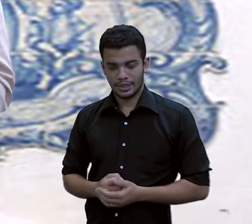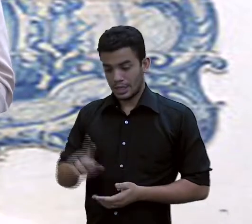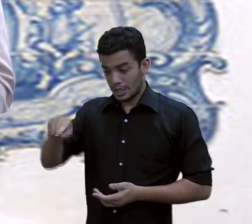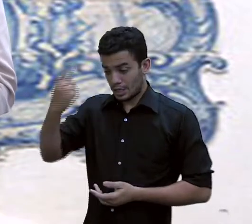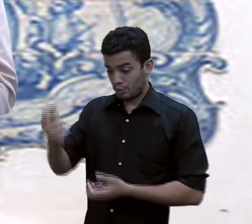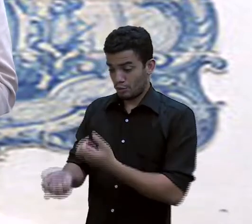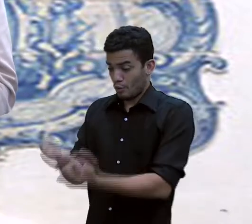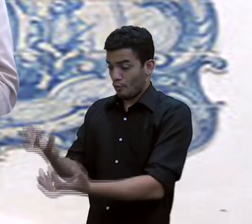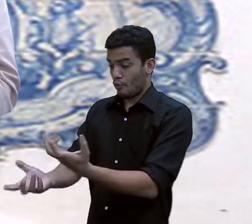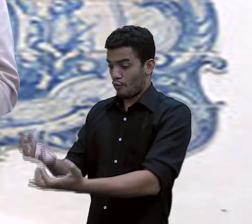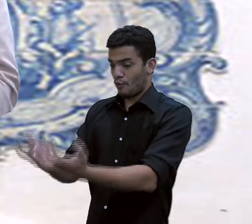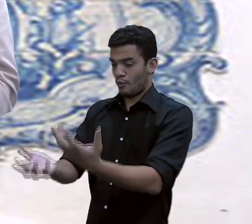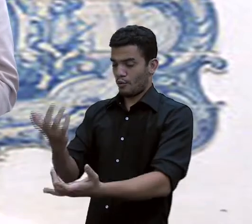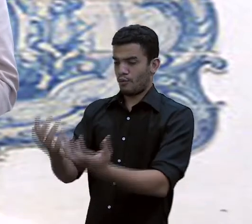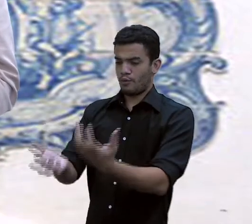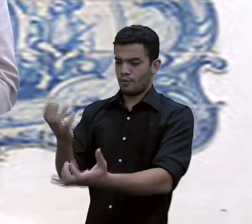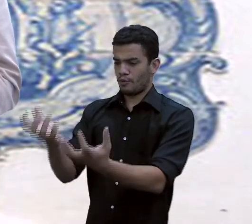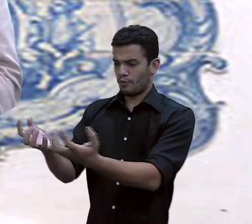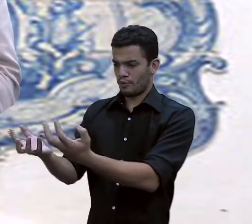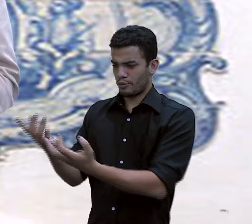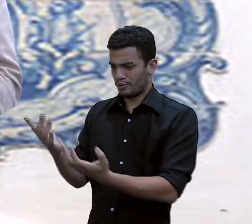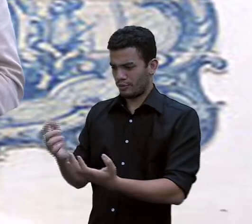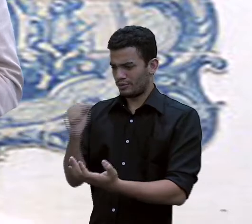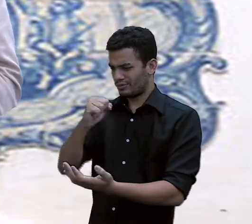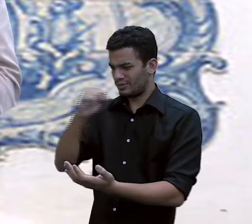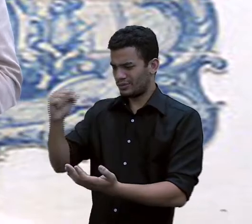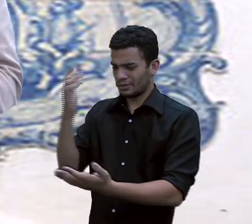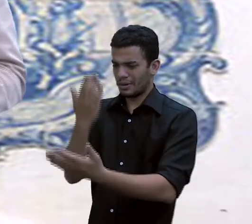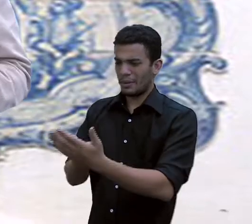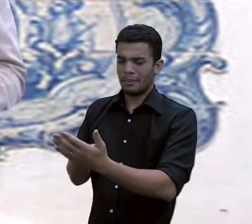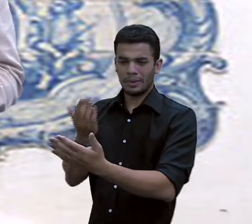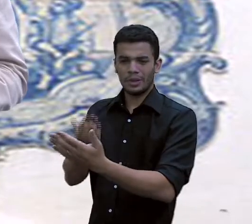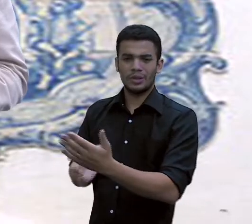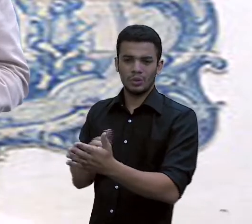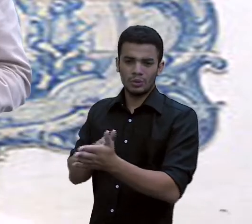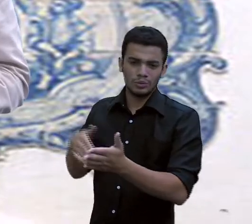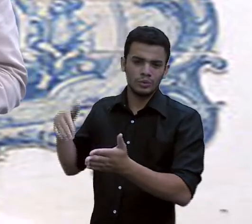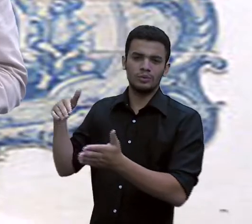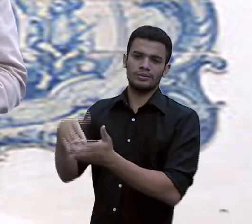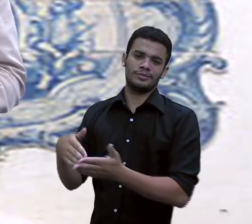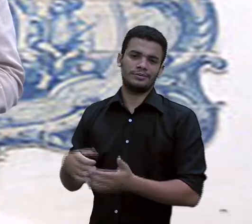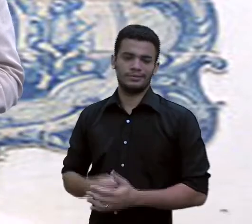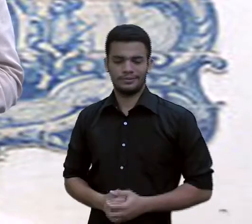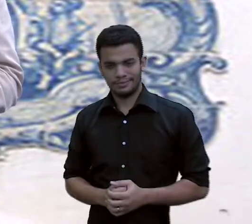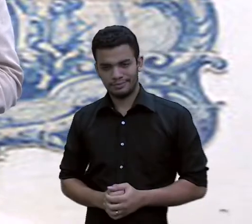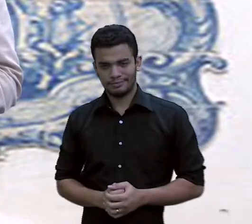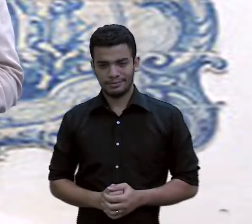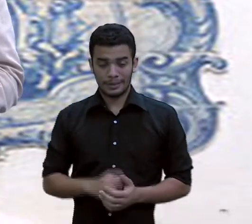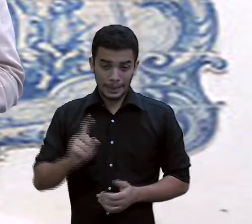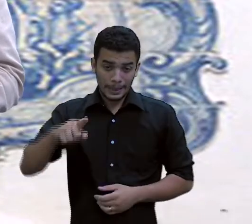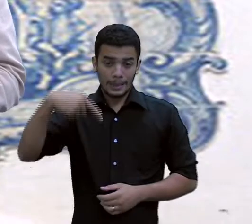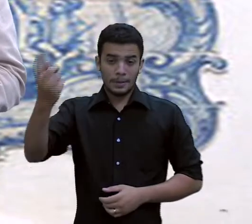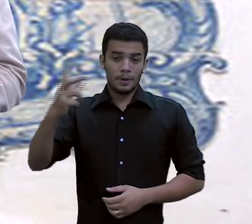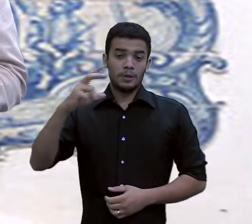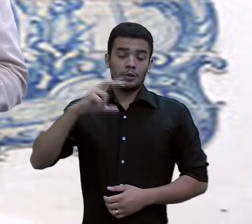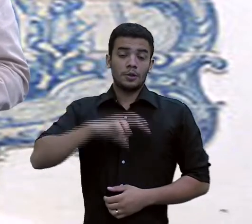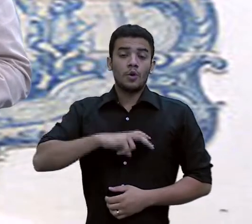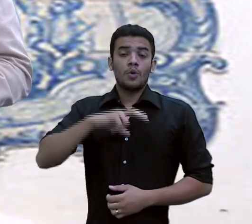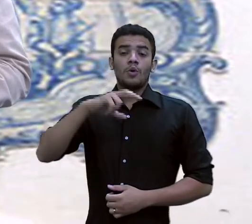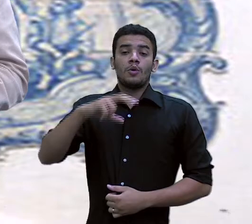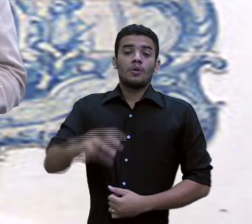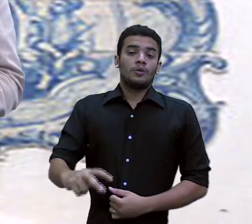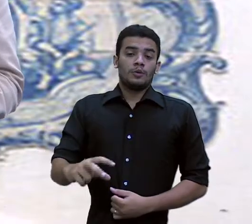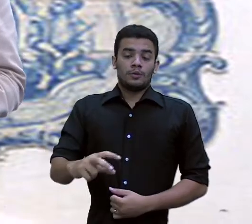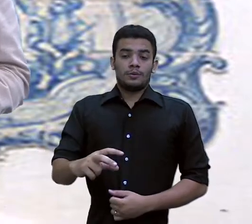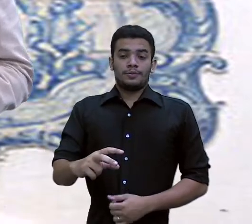dias preso em Buenos Aires. Mas Portugal não largou o osso. Mesmo após a vitória, a Espanha não se animou